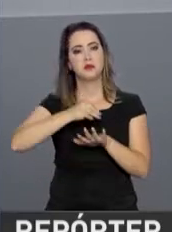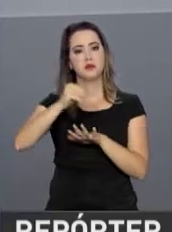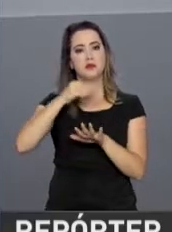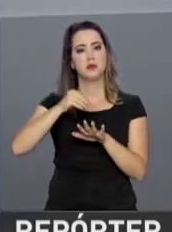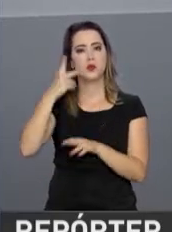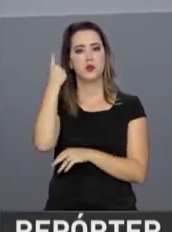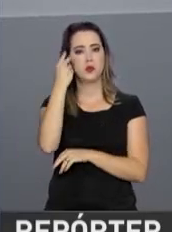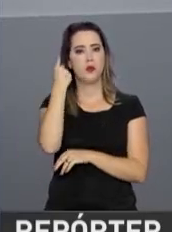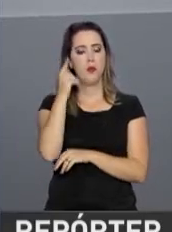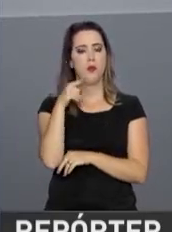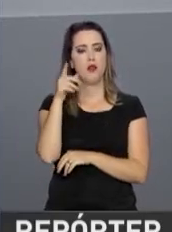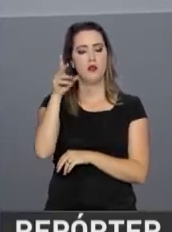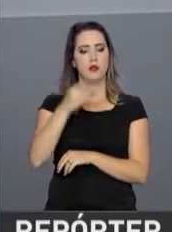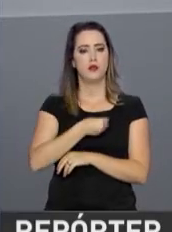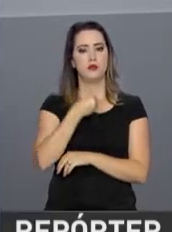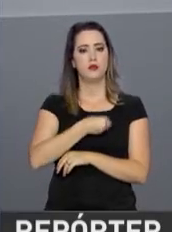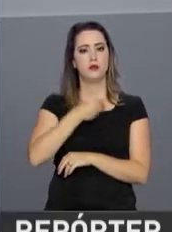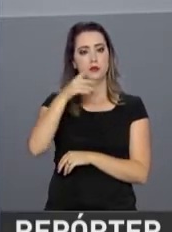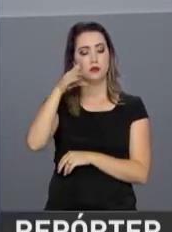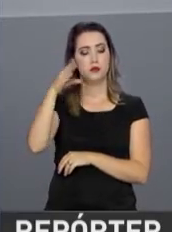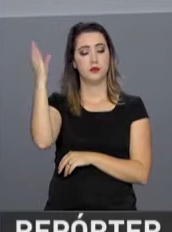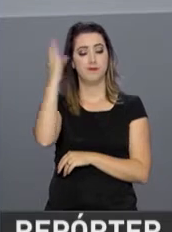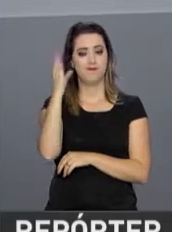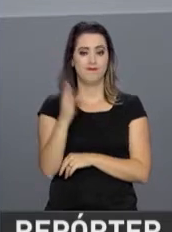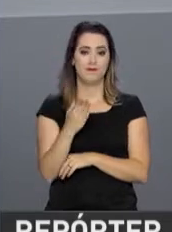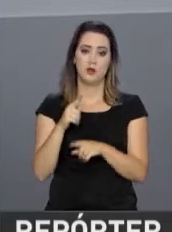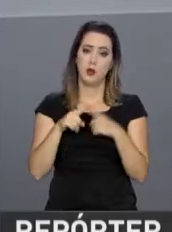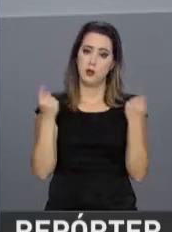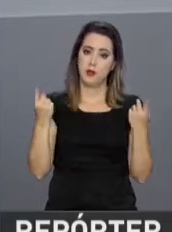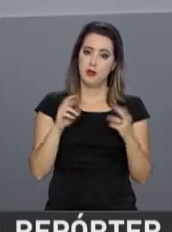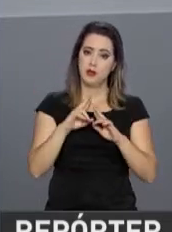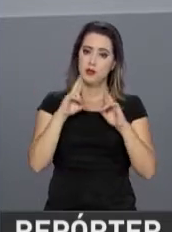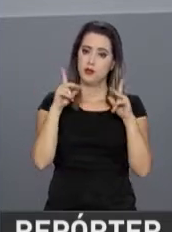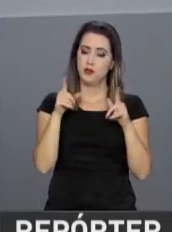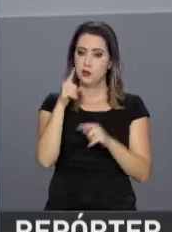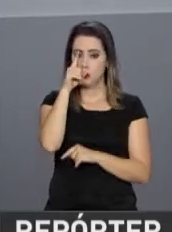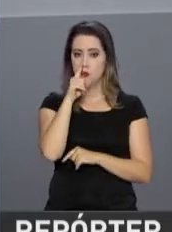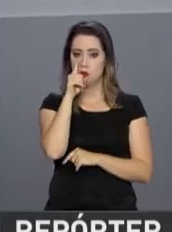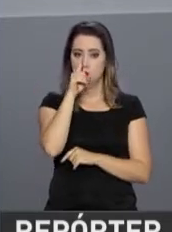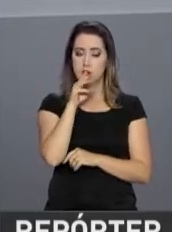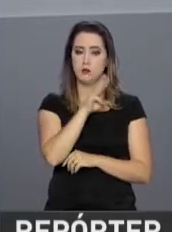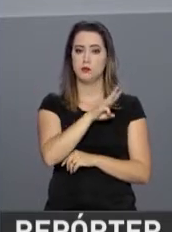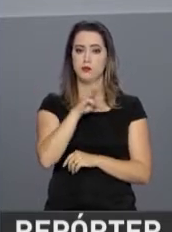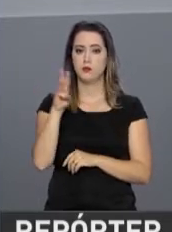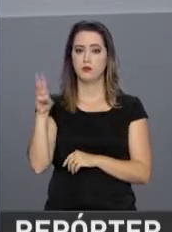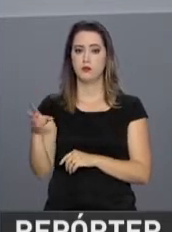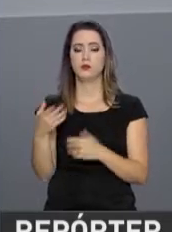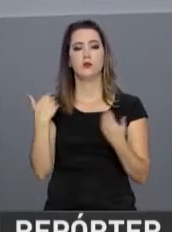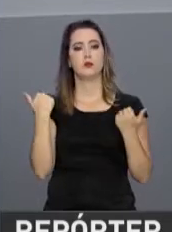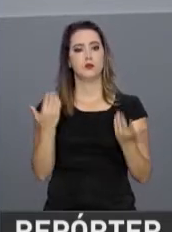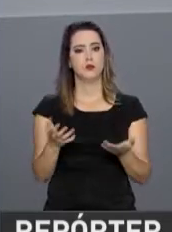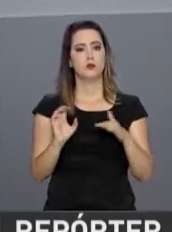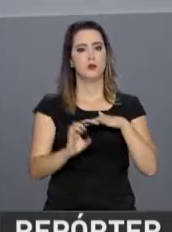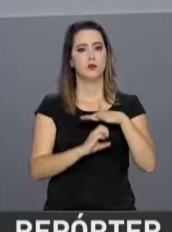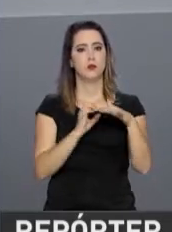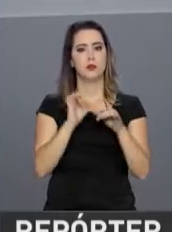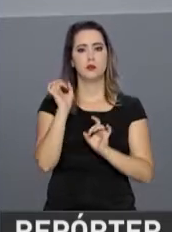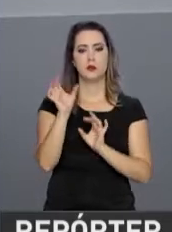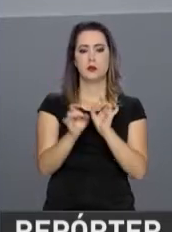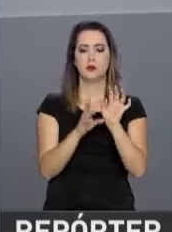práticas mais comuns no cotidiano dos brasileiros mas são muitos os riscos no ambiente virtual por isso empresas